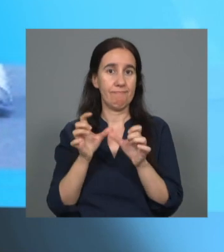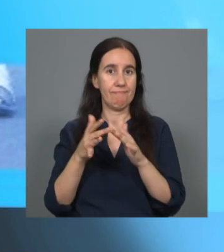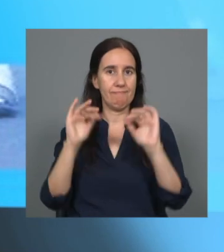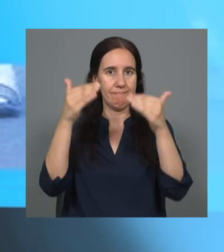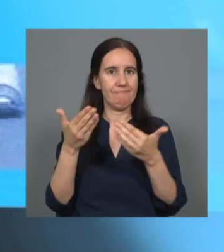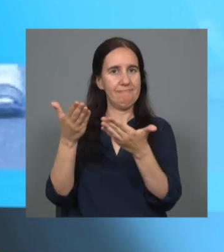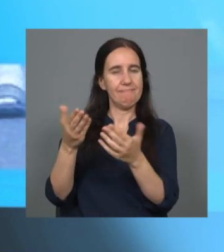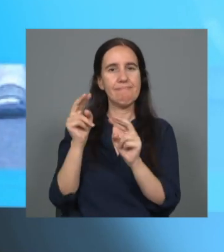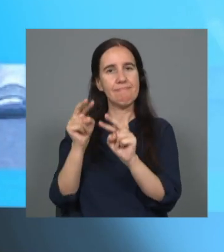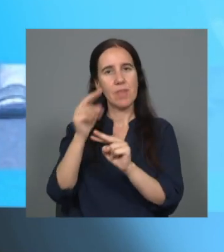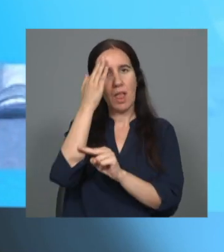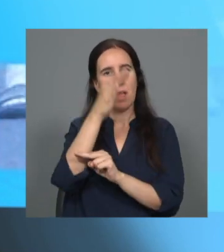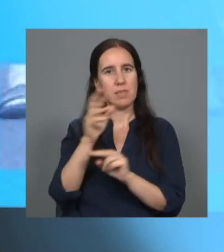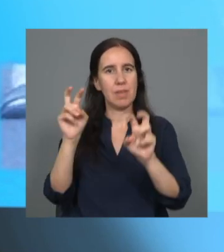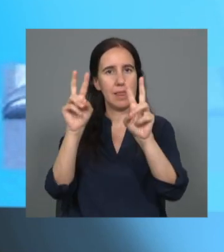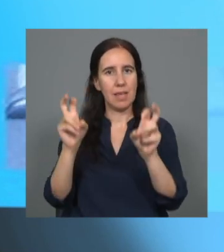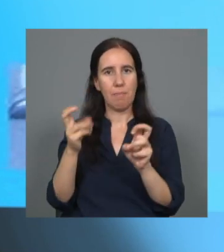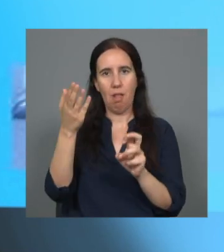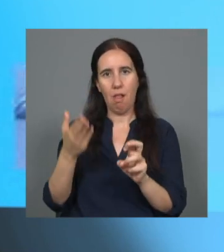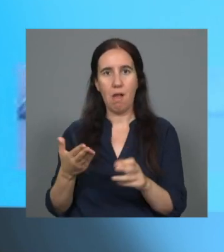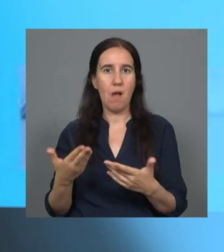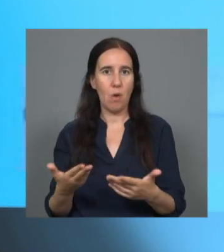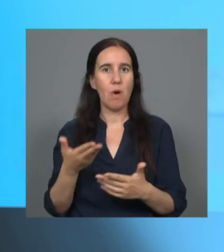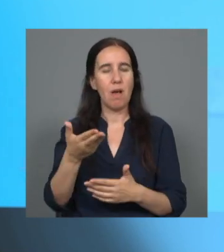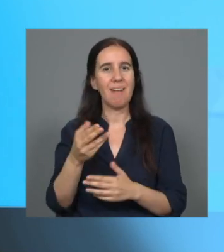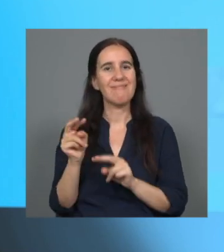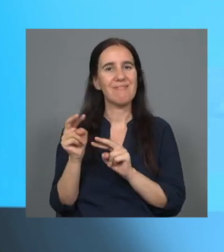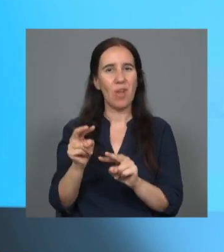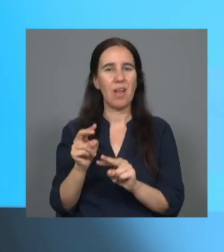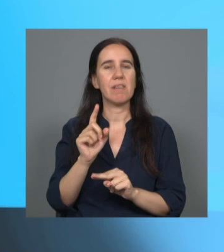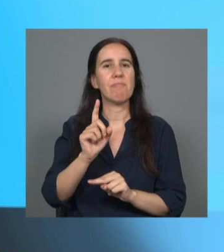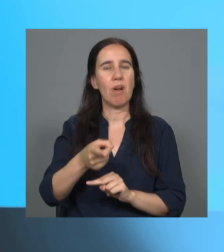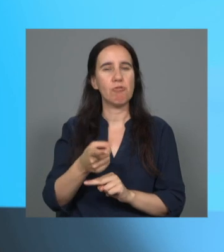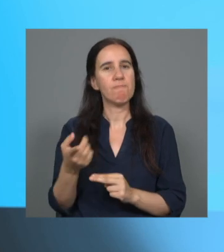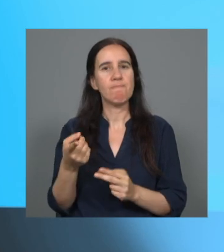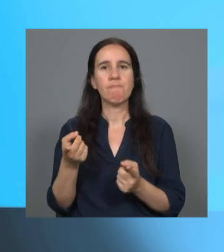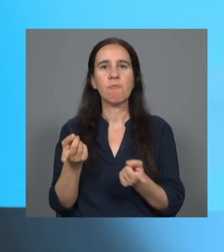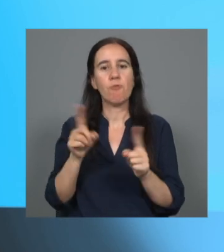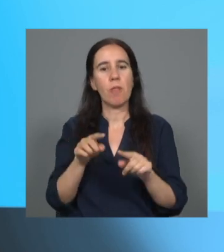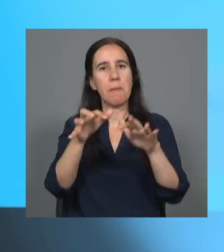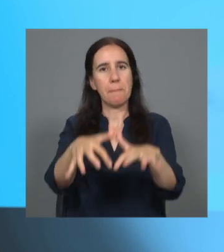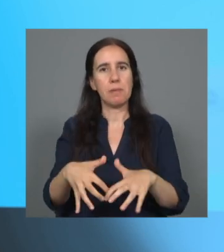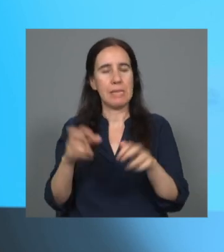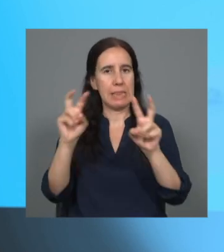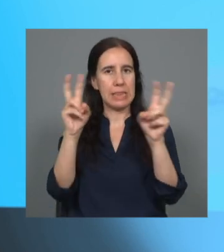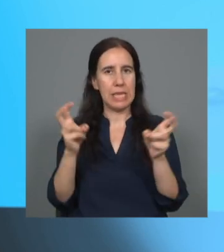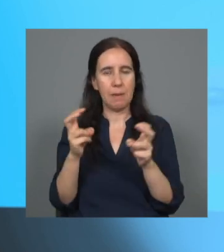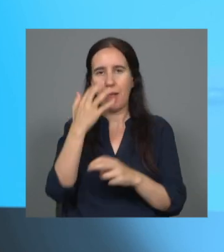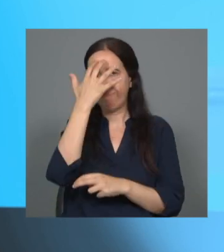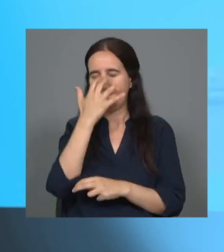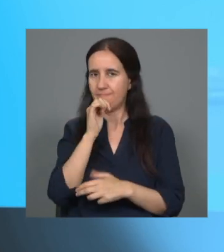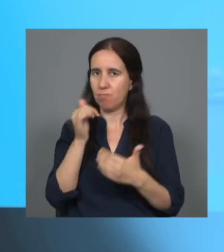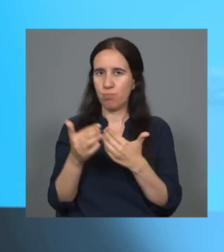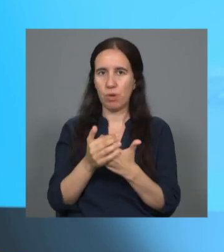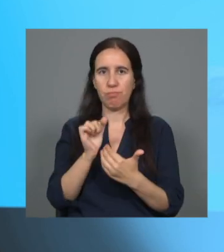Agência.eclésia.pt pode acompanhar estes temas. Agora olhamos o regresso ao Parlamento do tema da eutanásia. Hoje o